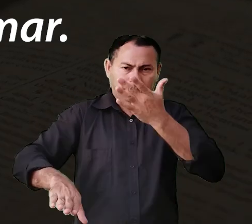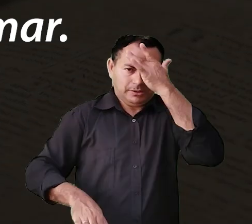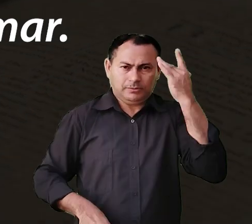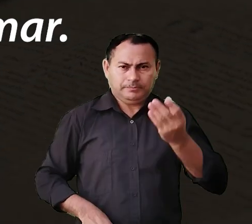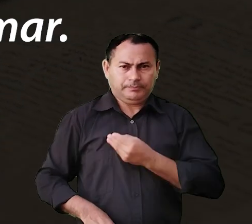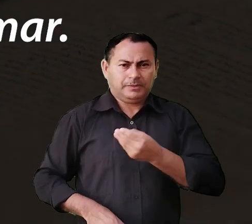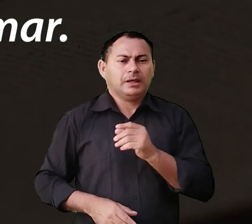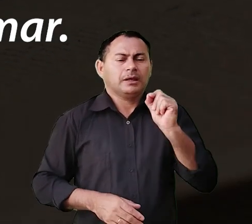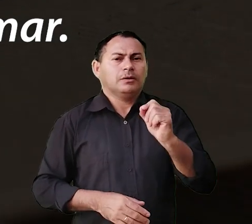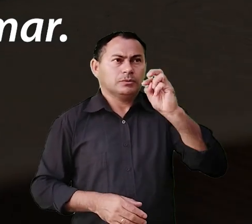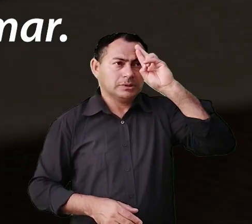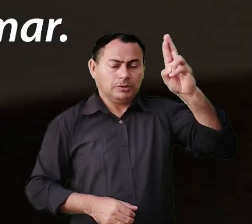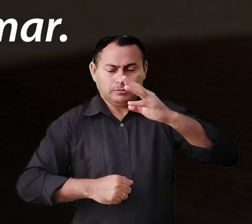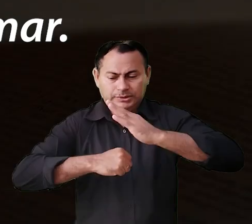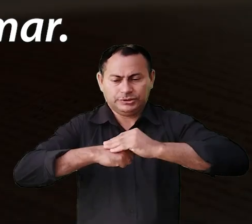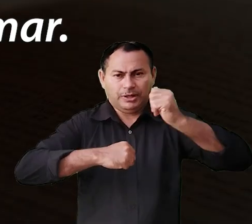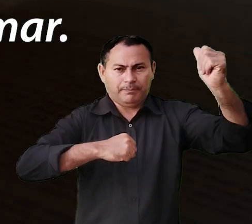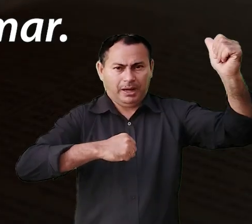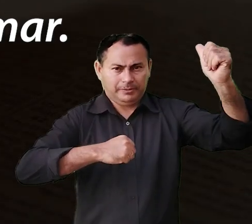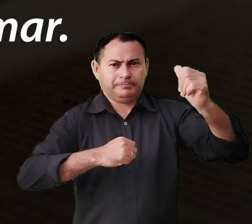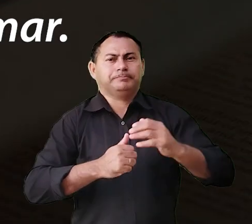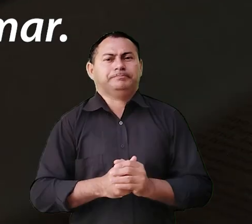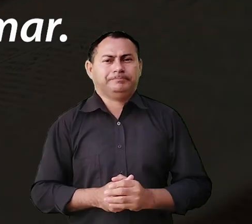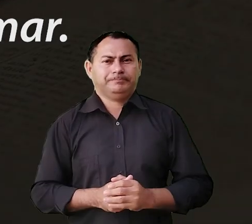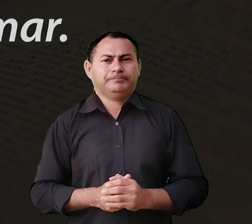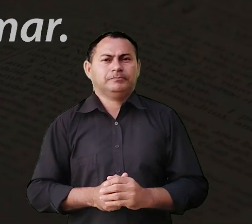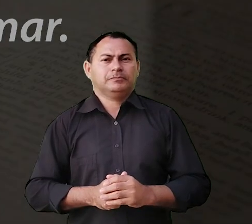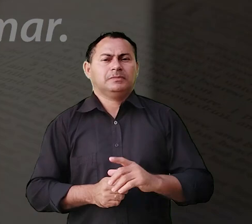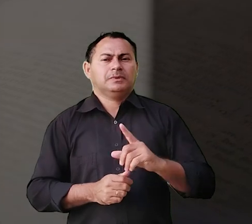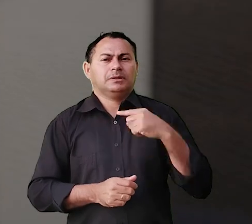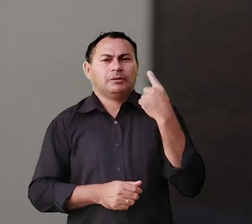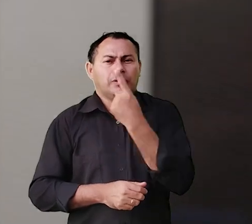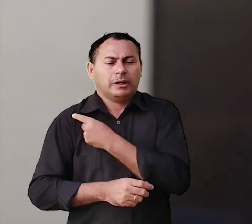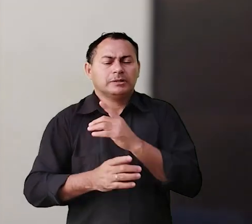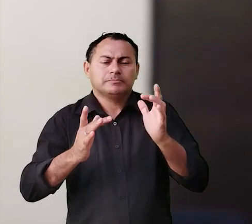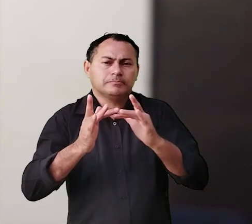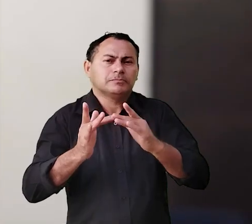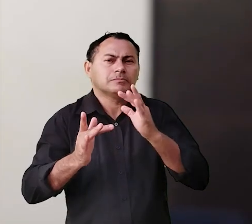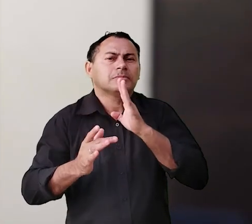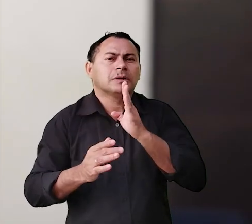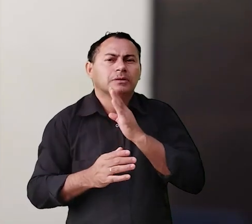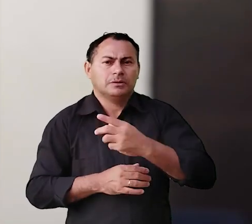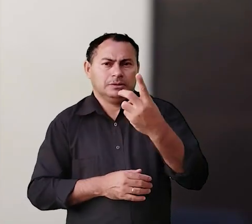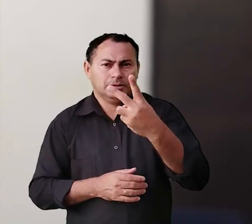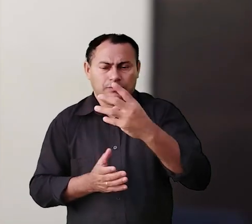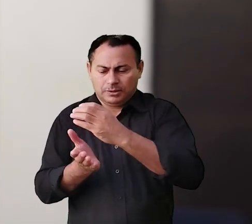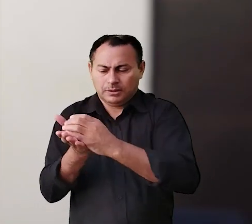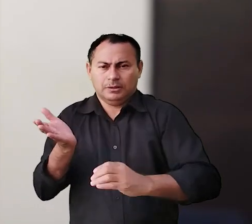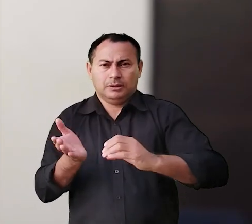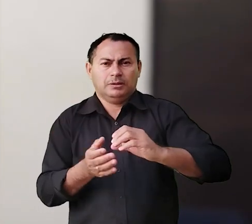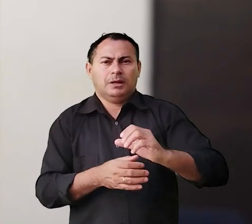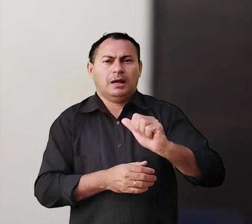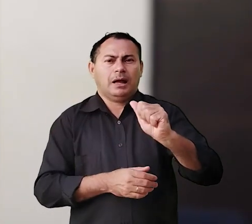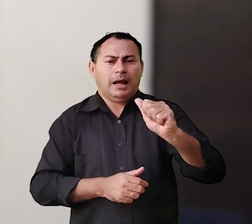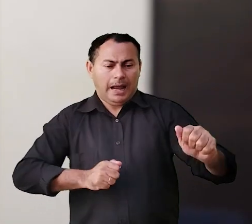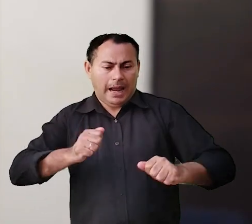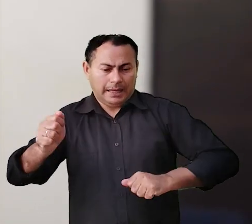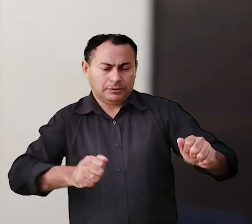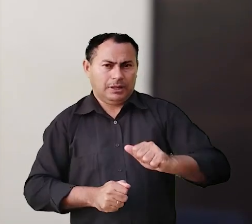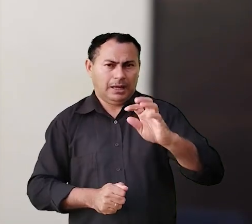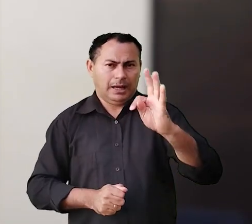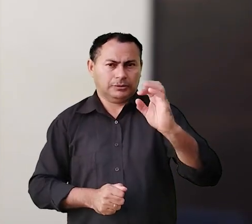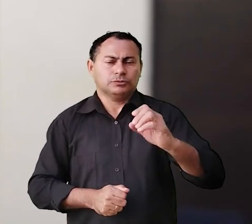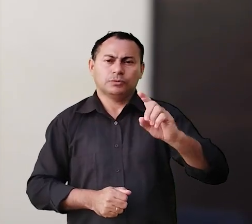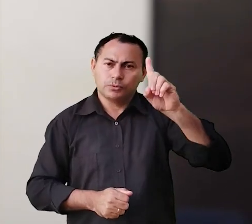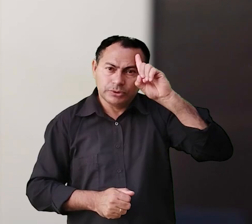sobreviventes, para aqueles a quem o Senhor chamar. Todos nós estamos familiarizados com o 2º capítulo do livro de